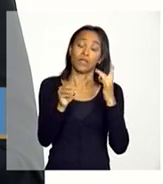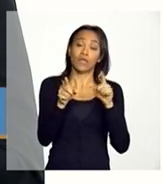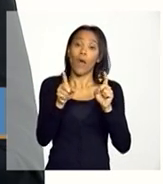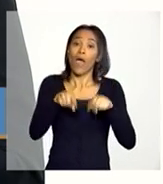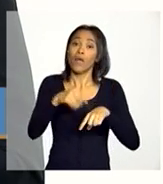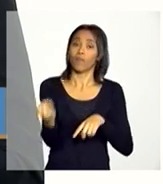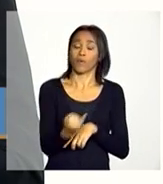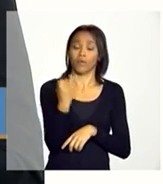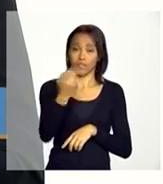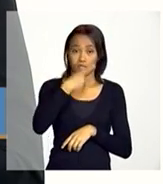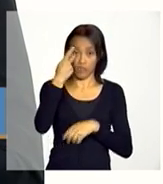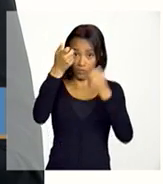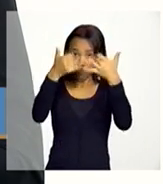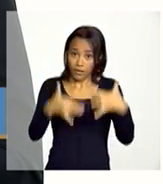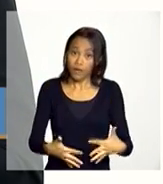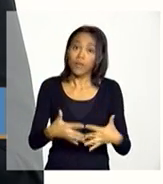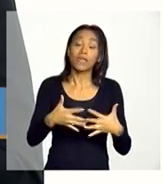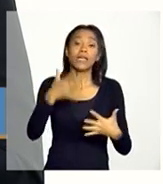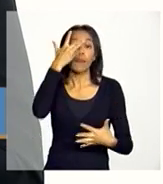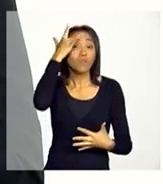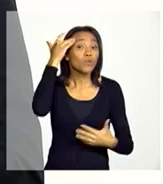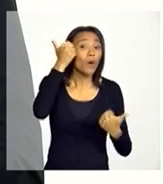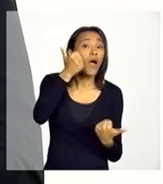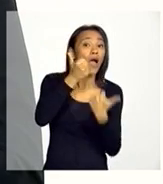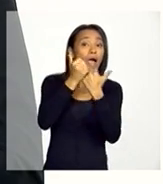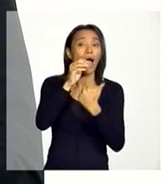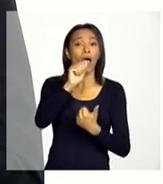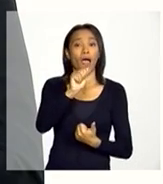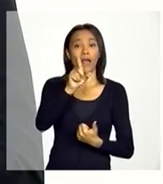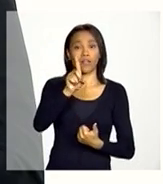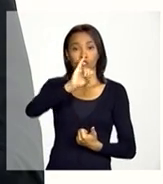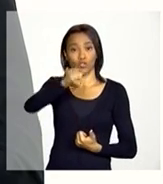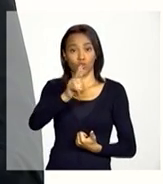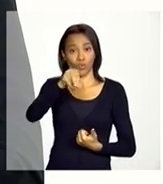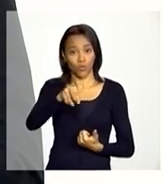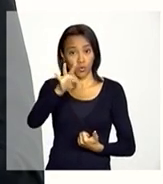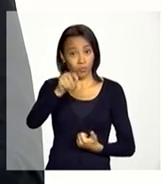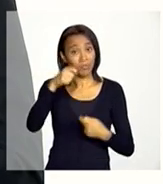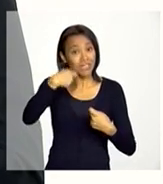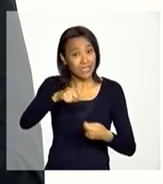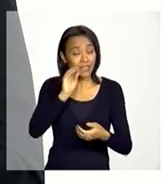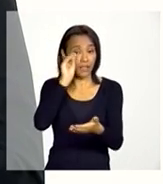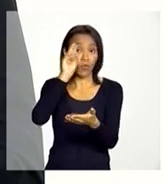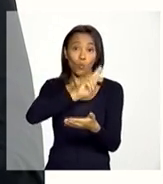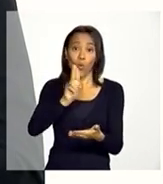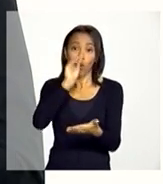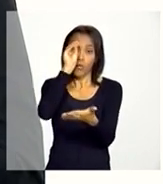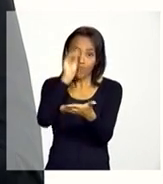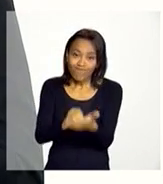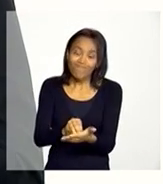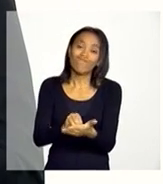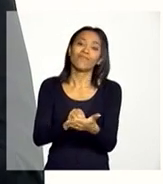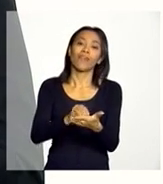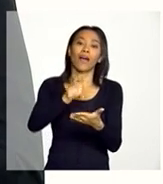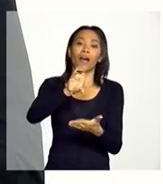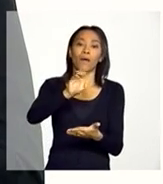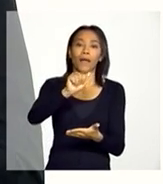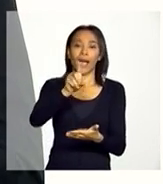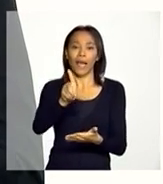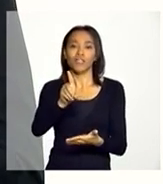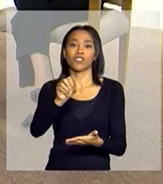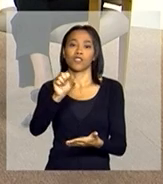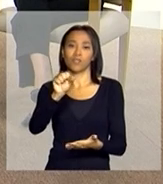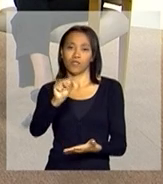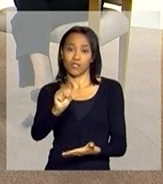o administrador adjunto deve estar cadastrado no C suas e vinculado ao seu órgão por exemplo estou eh